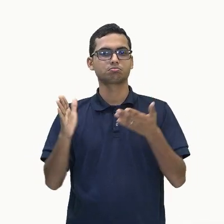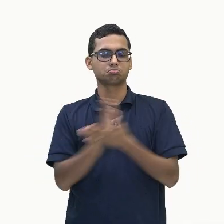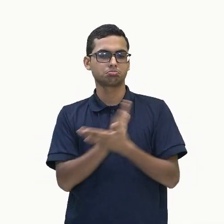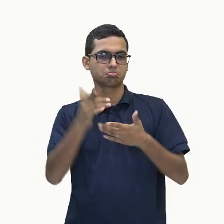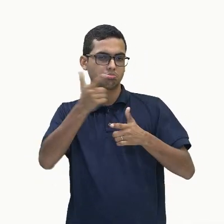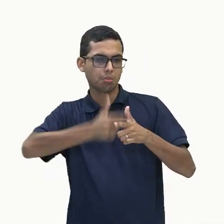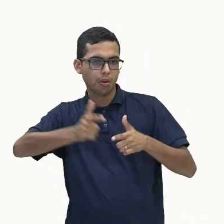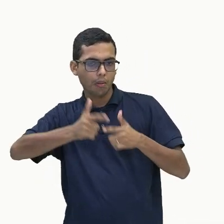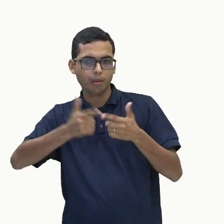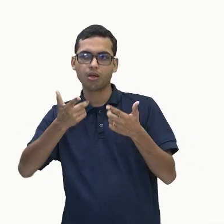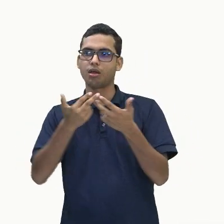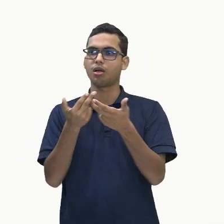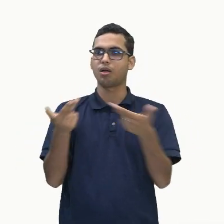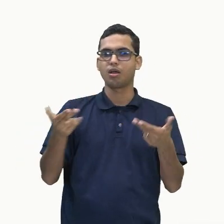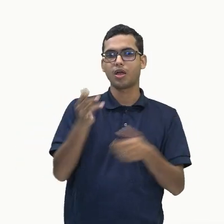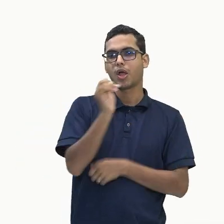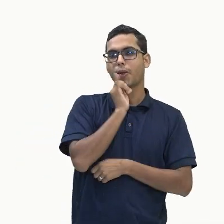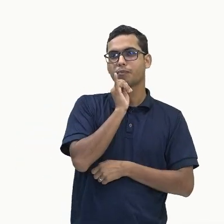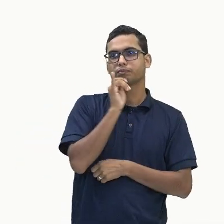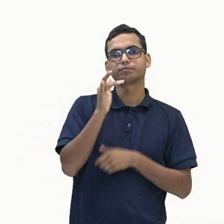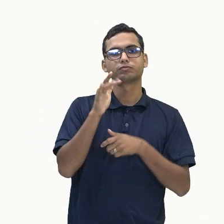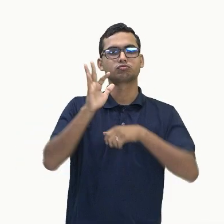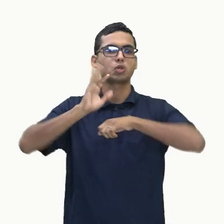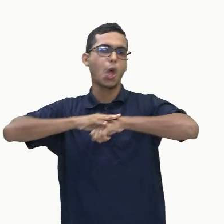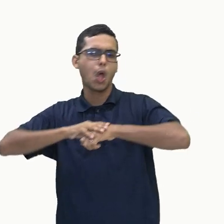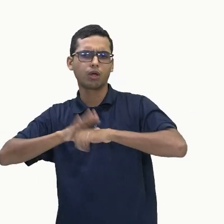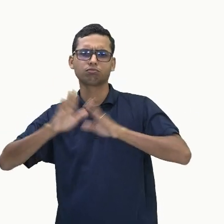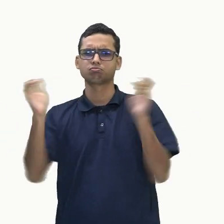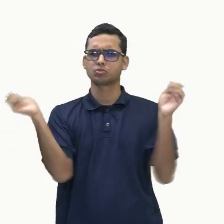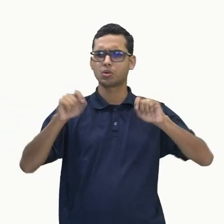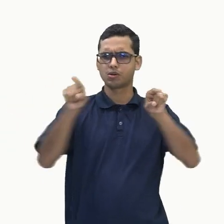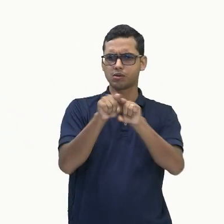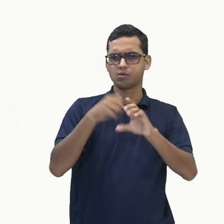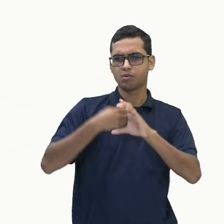entendam afetado como diretamente ligado a uma doença, pode ser uma